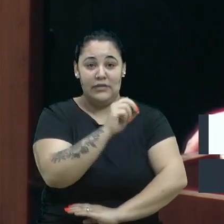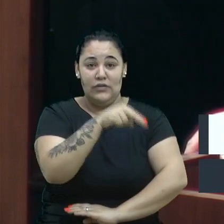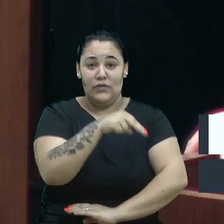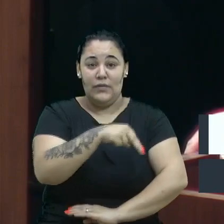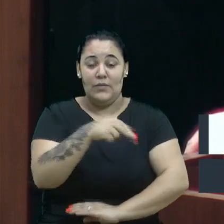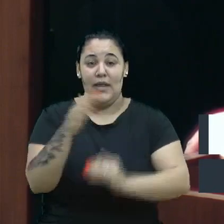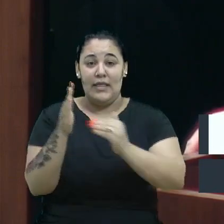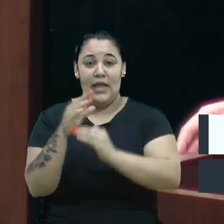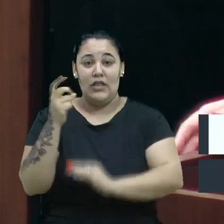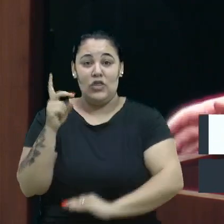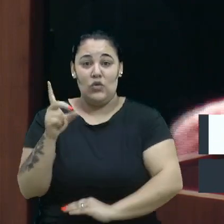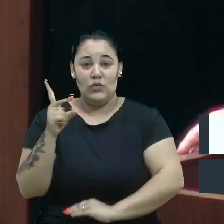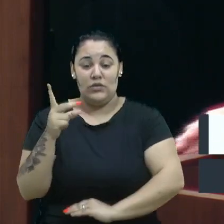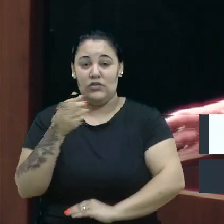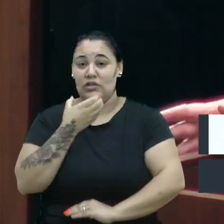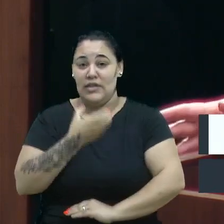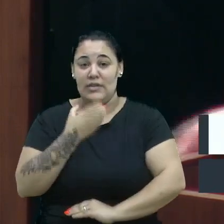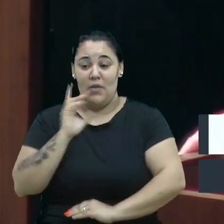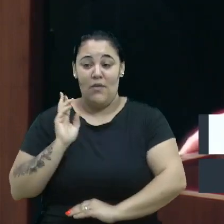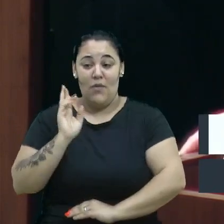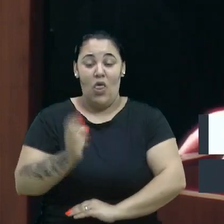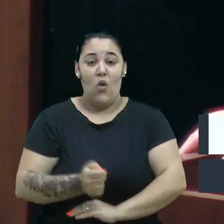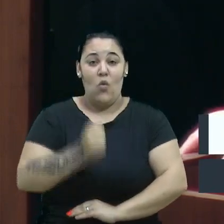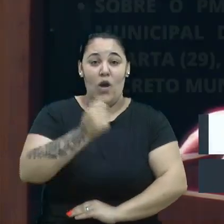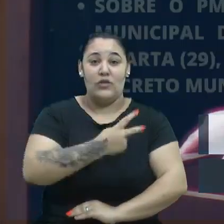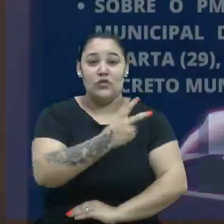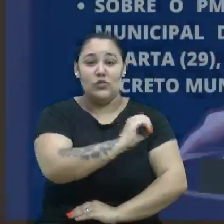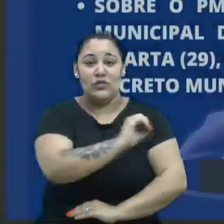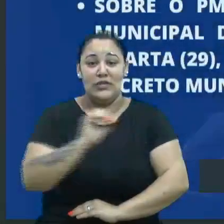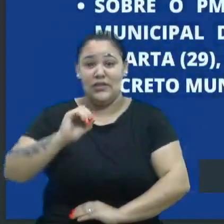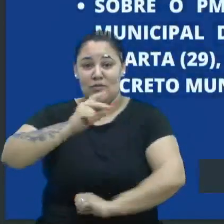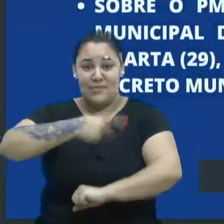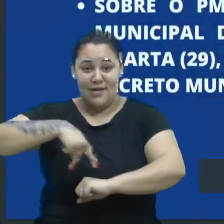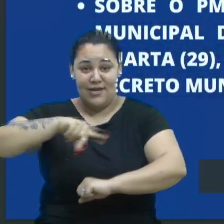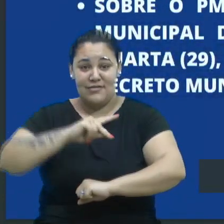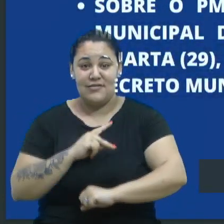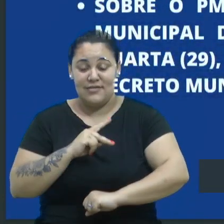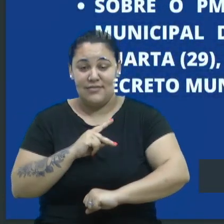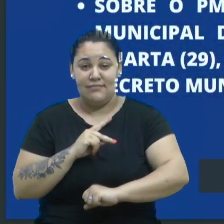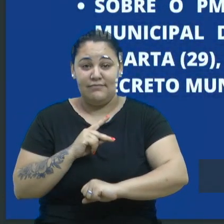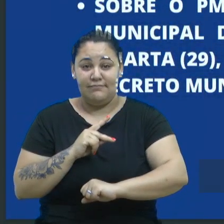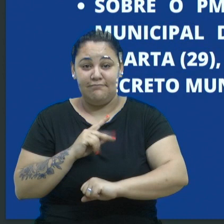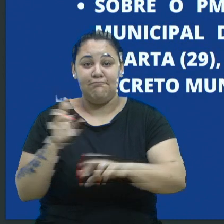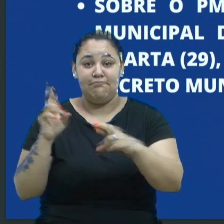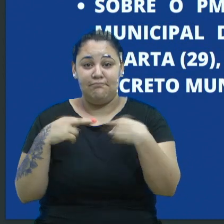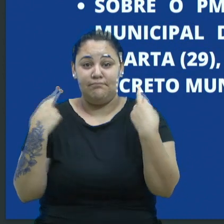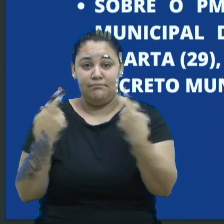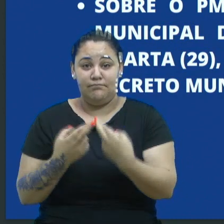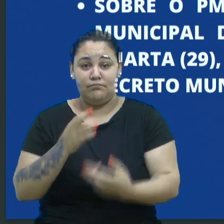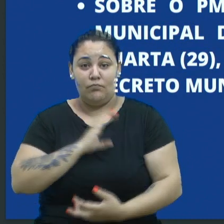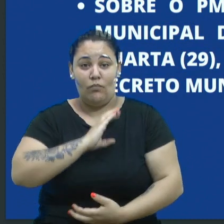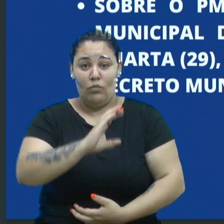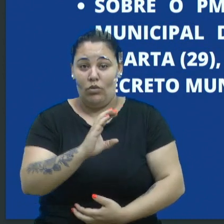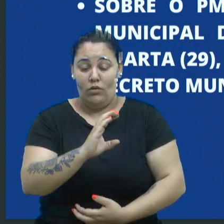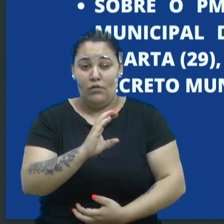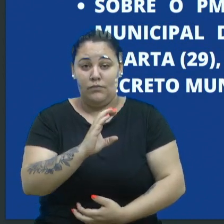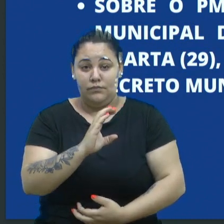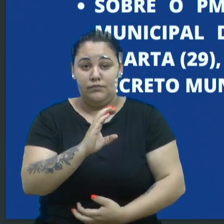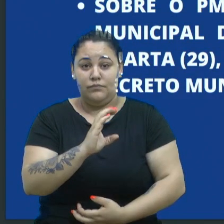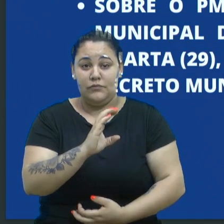dezembro, representantes de quase 200 países se reunirão para coordenar ações